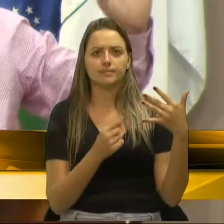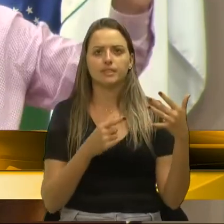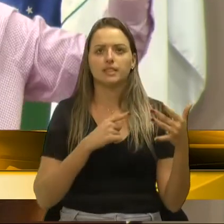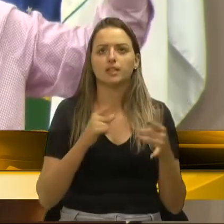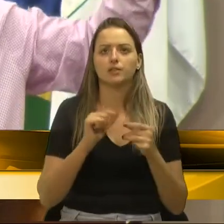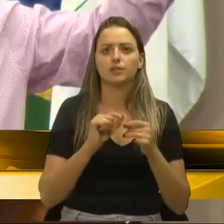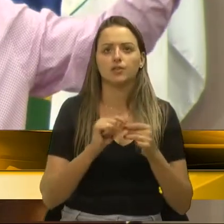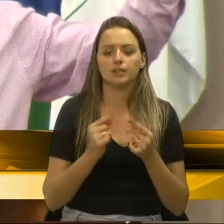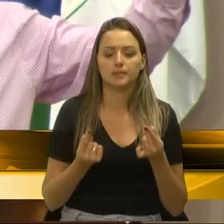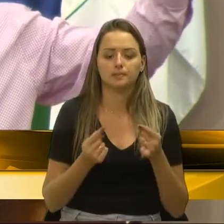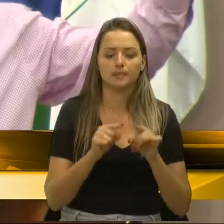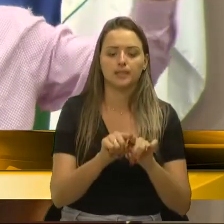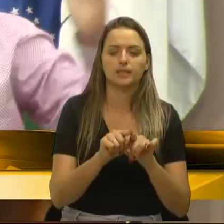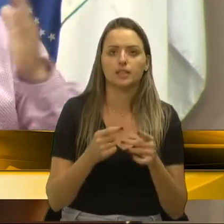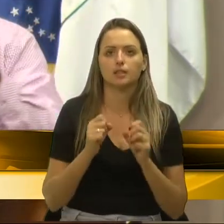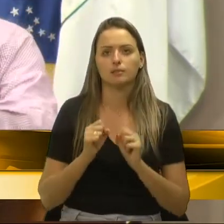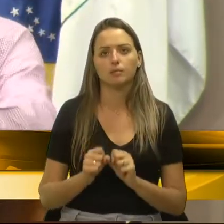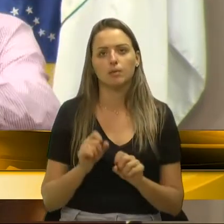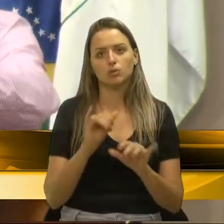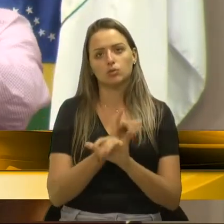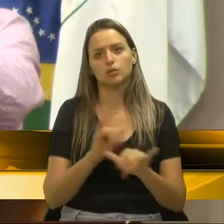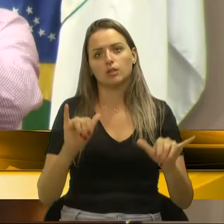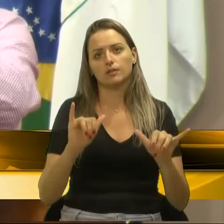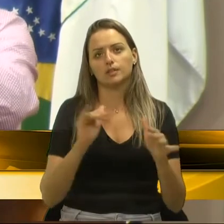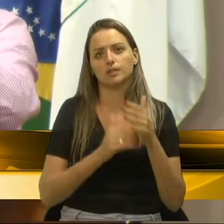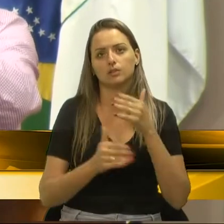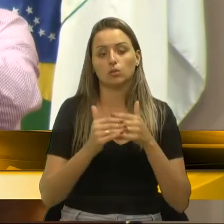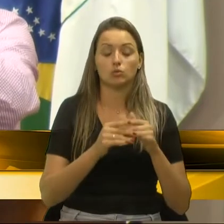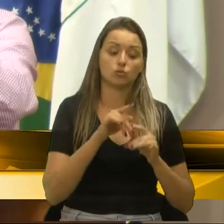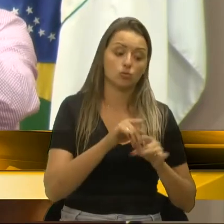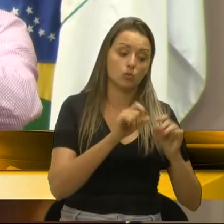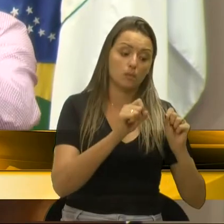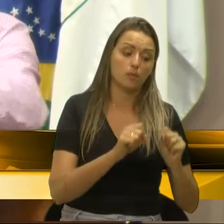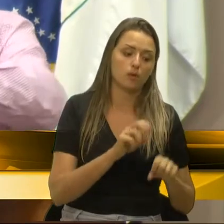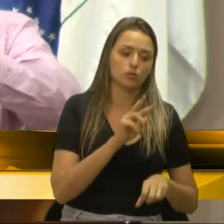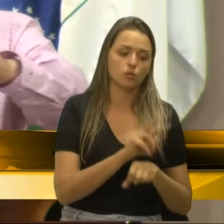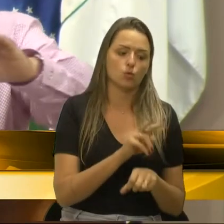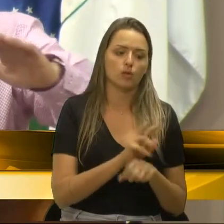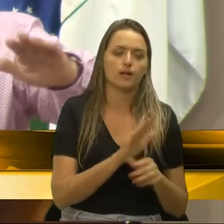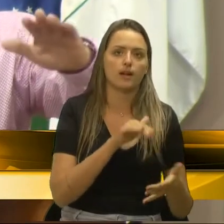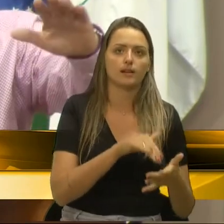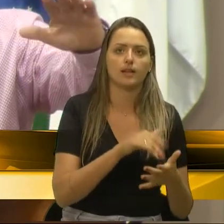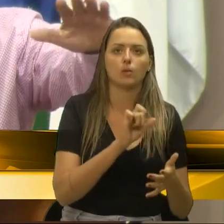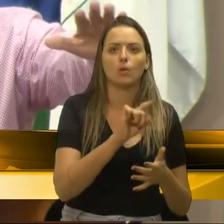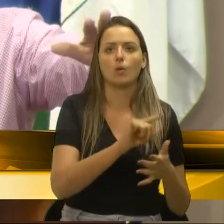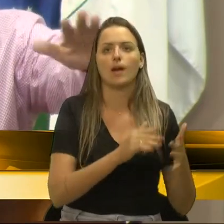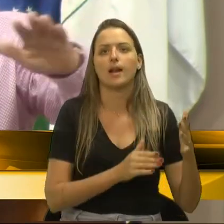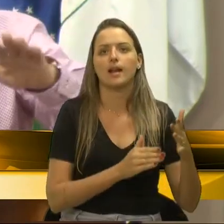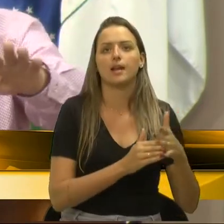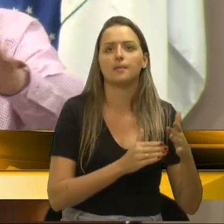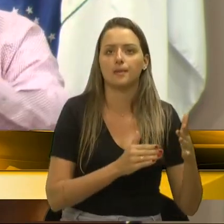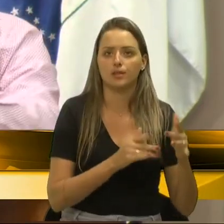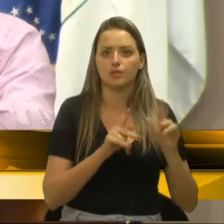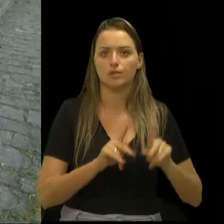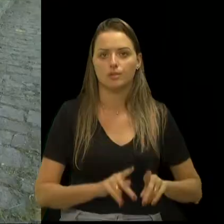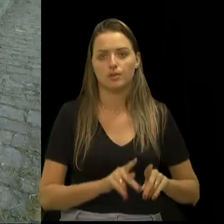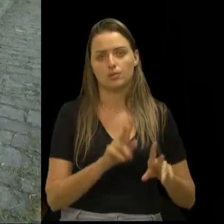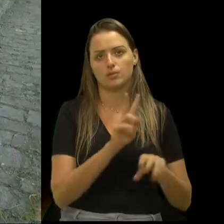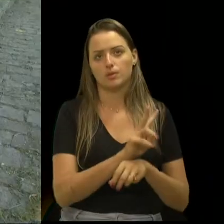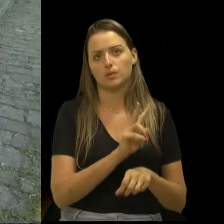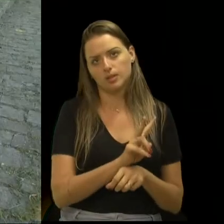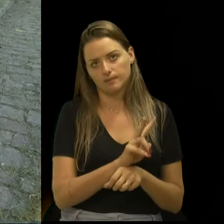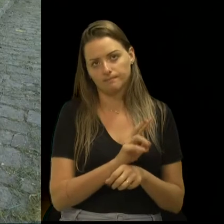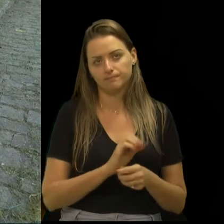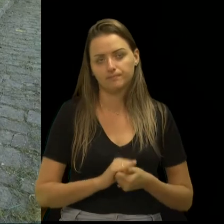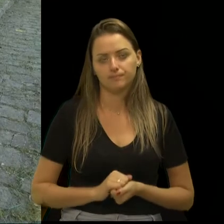parceria, você passa essas informações, ó, tu pode cuidar até isso, isso, isso, se tu fizer isso, tu vai ser